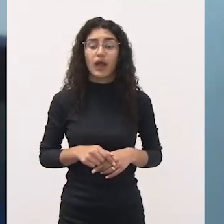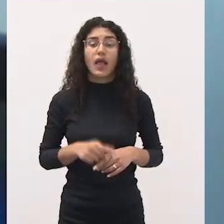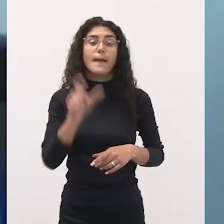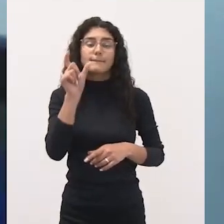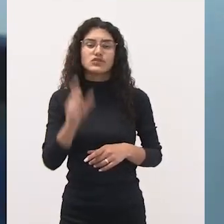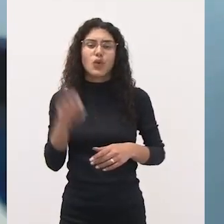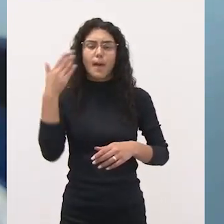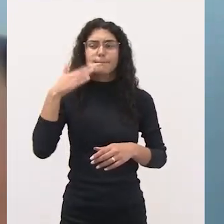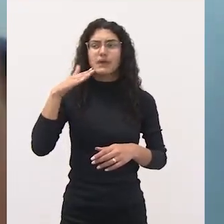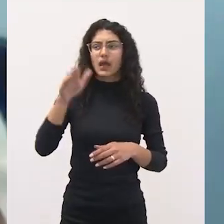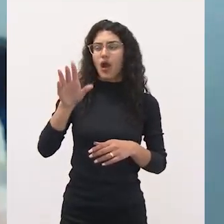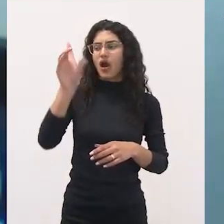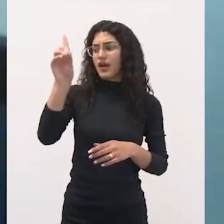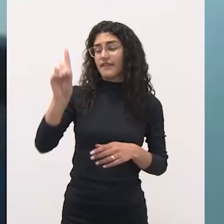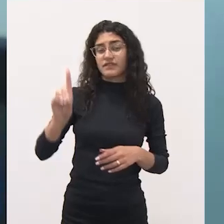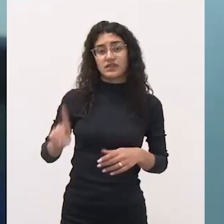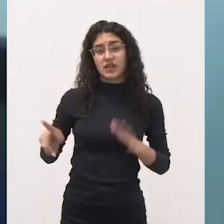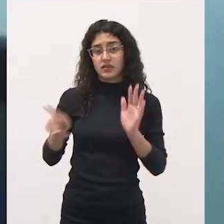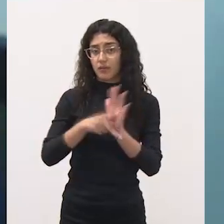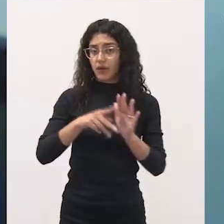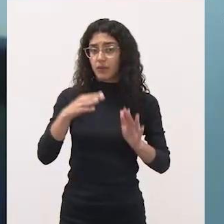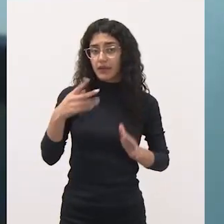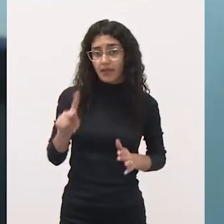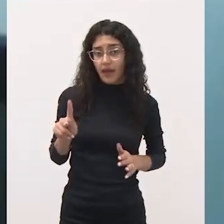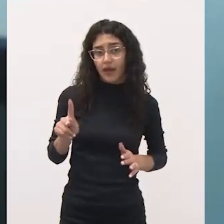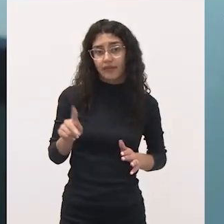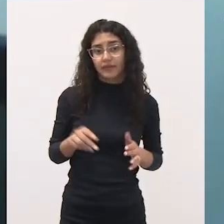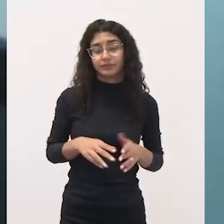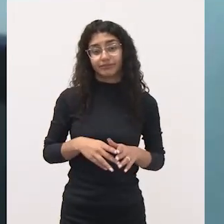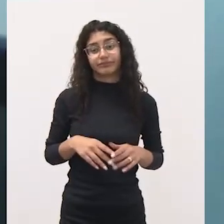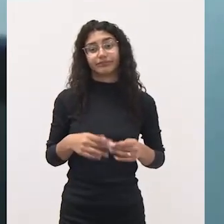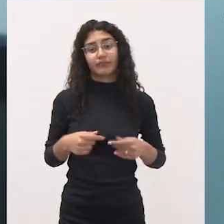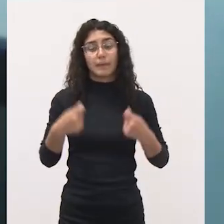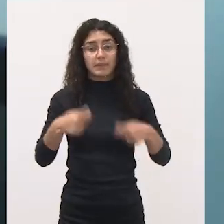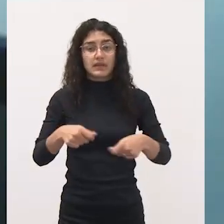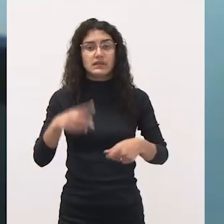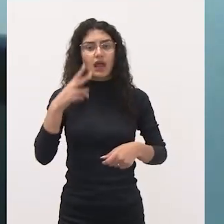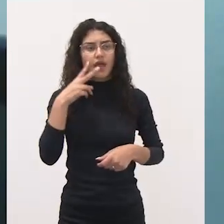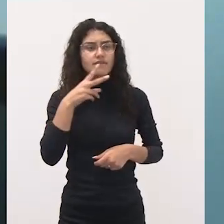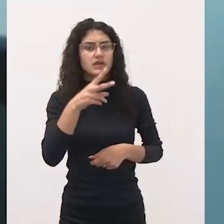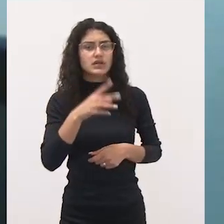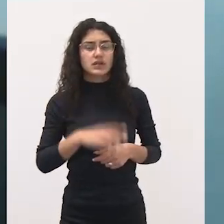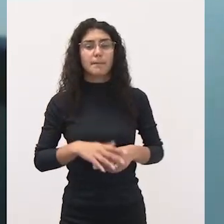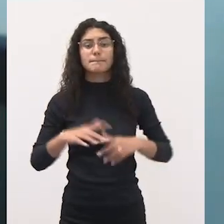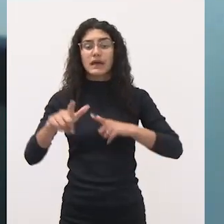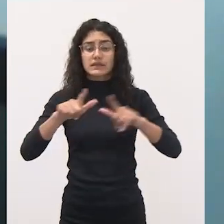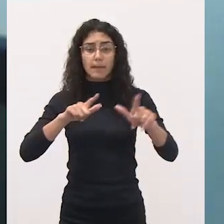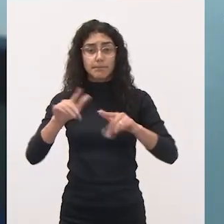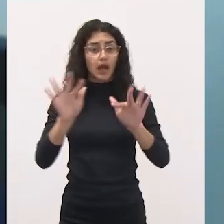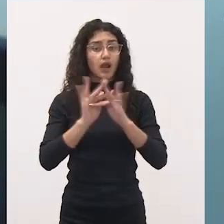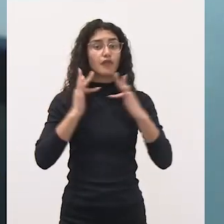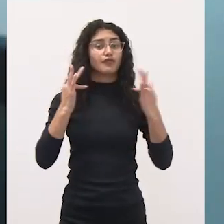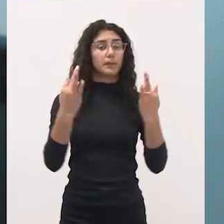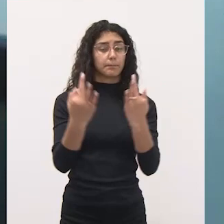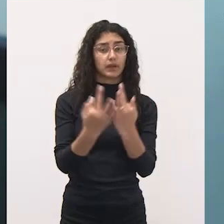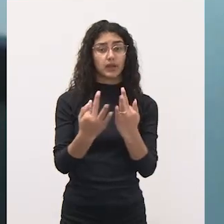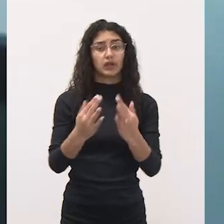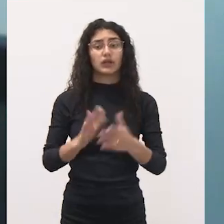maior. Ela tem que ser vista como um todo. E com os pilares que é o quê? Trabalho, família,